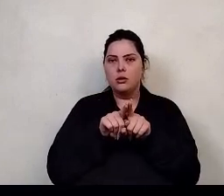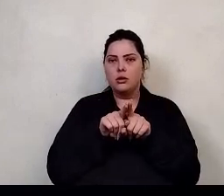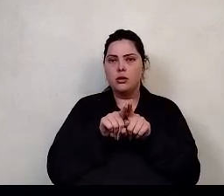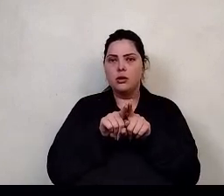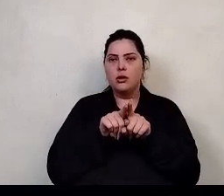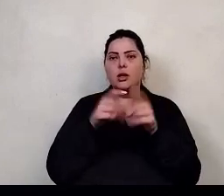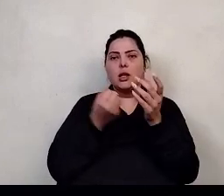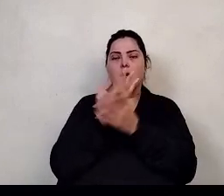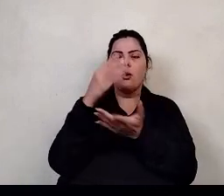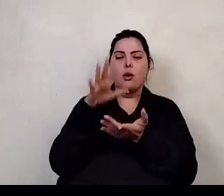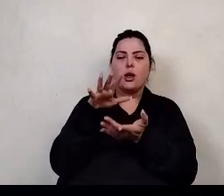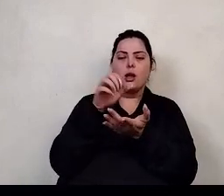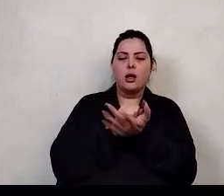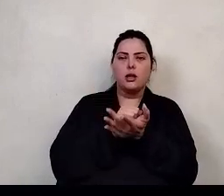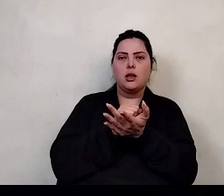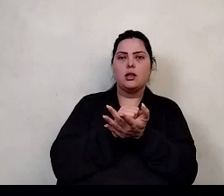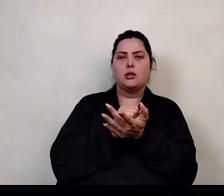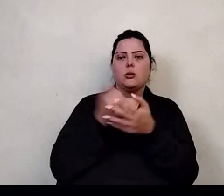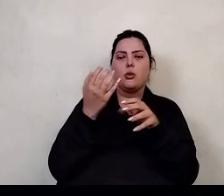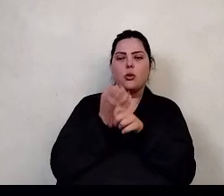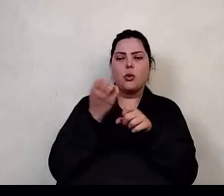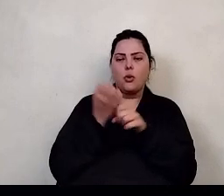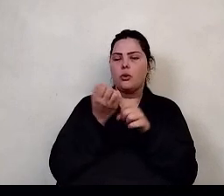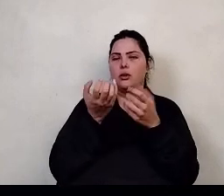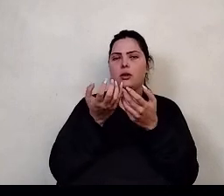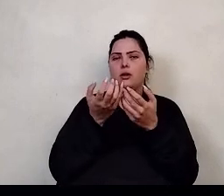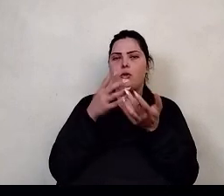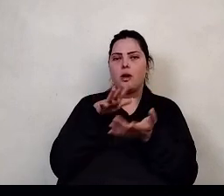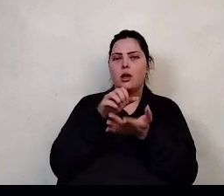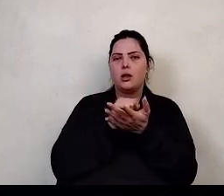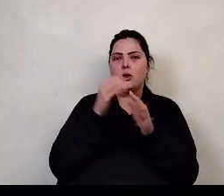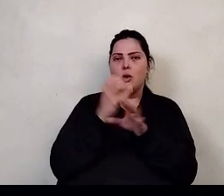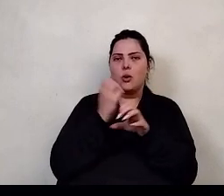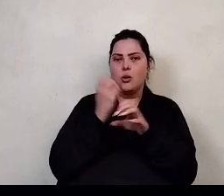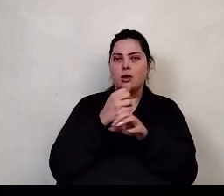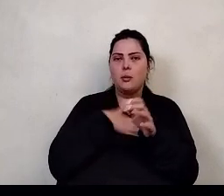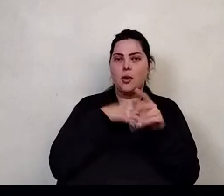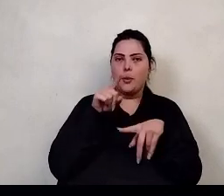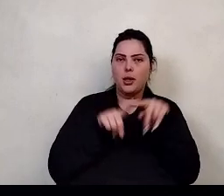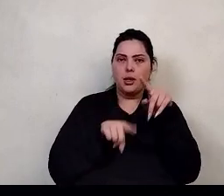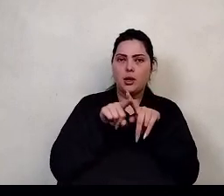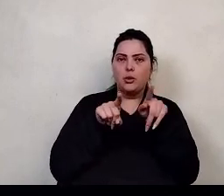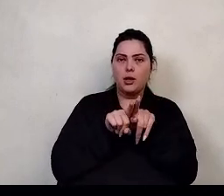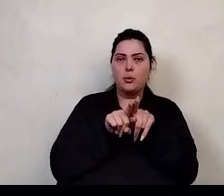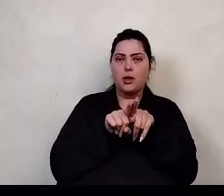de contas, então aquele cadastro de contas é o meu componente. Ele é um componente do